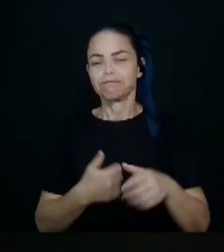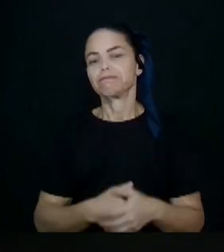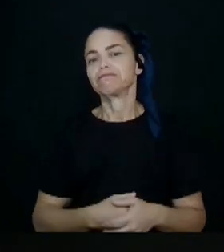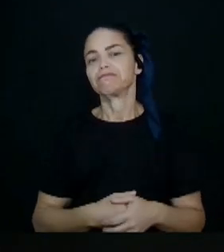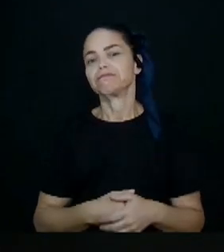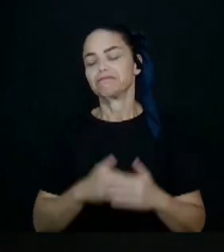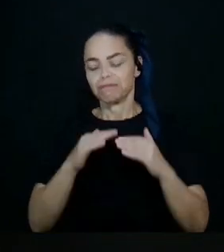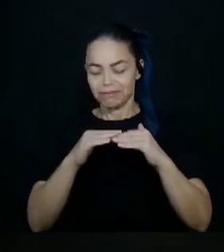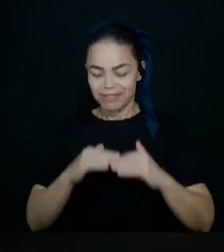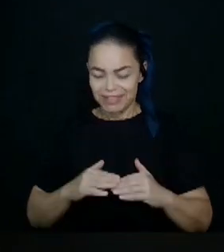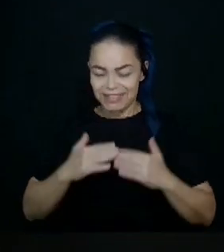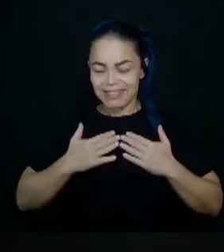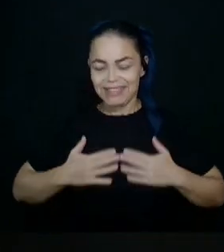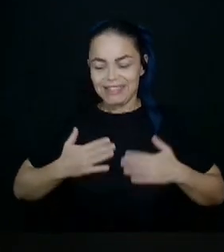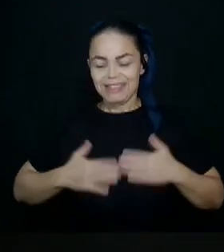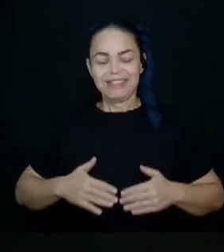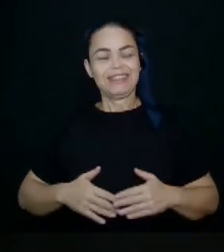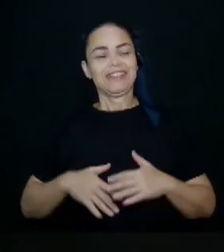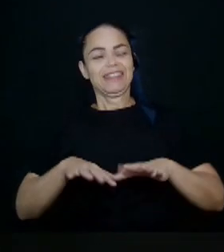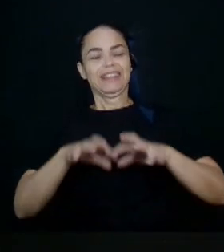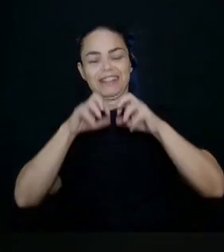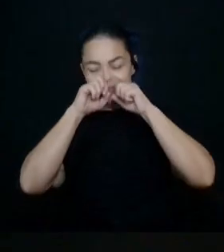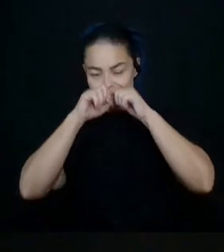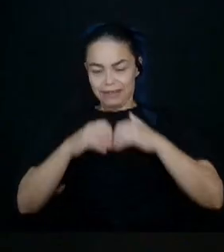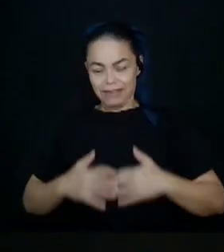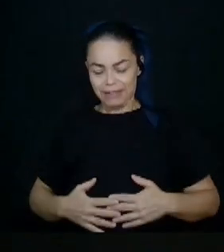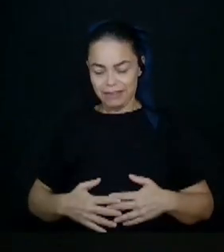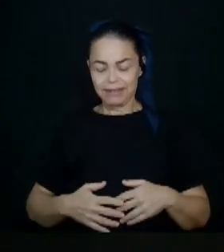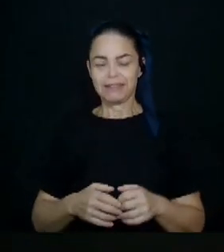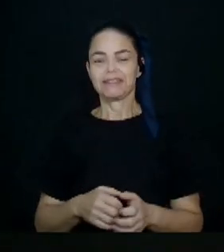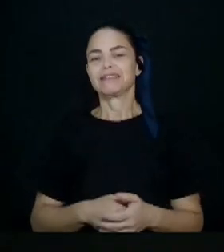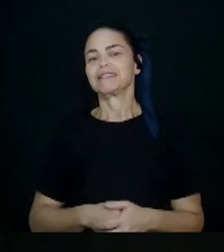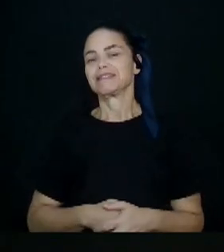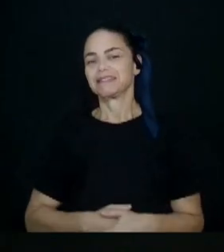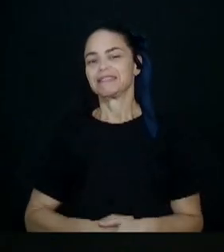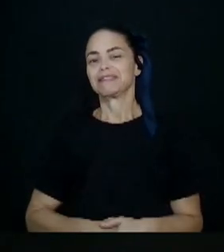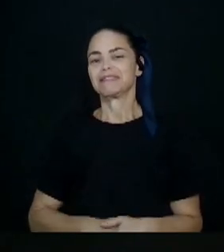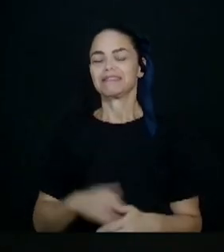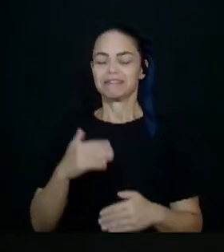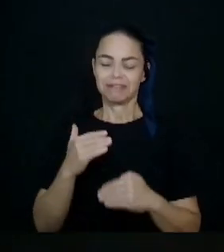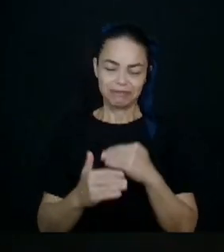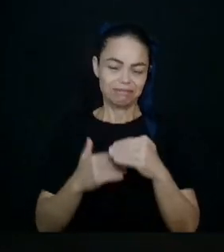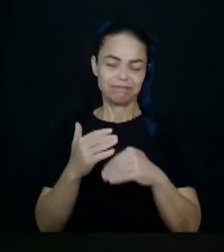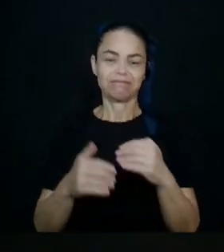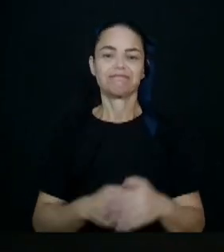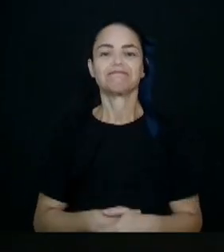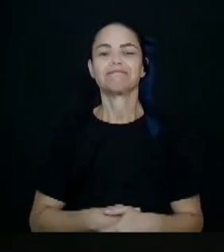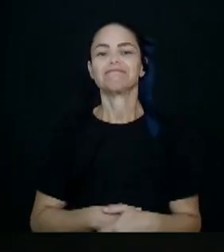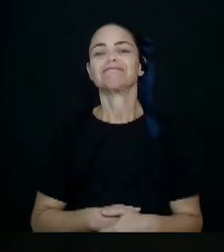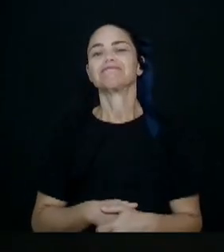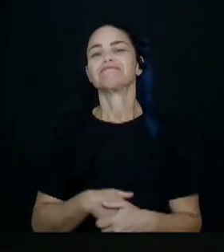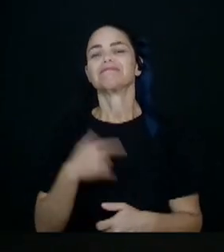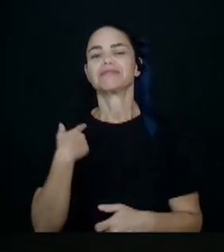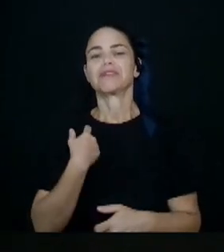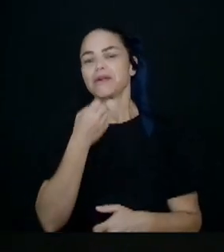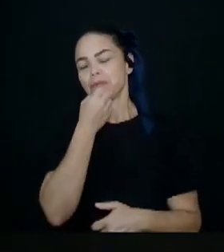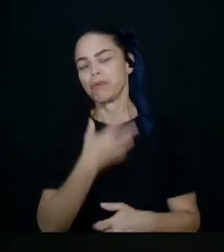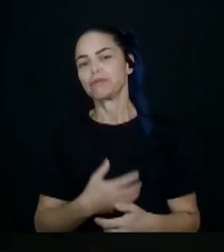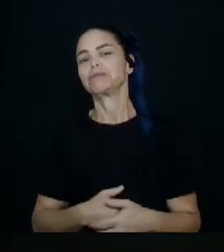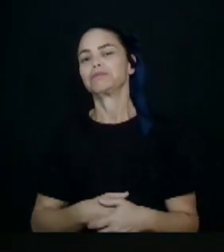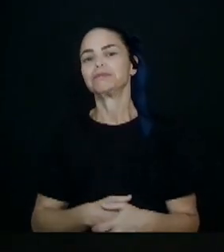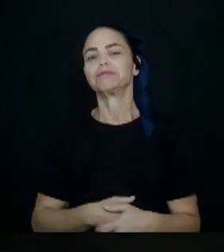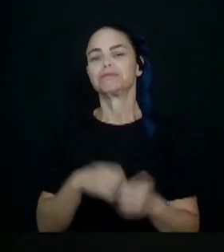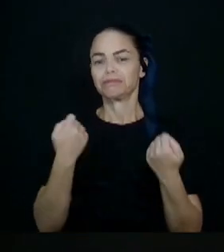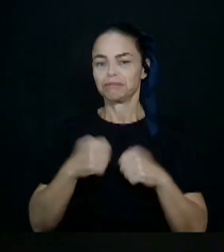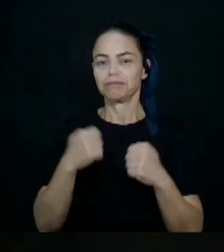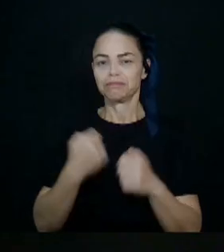lá, respira, calma, tá tudo bem. E você deixa fluir. Eu acho que uma coisa leva a outra, né? Então a gente precisa estar aí